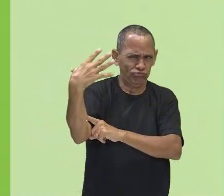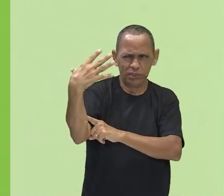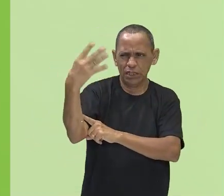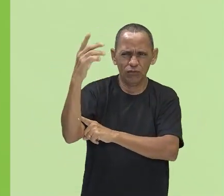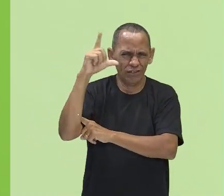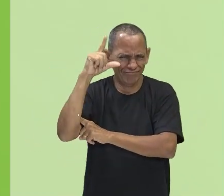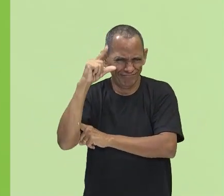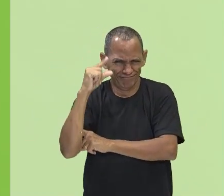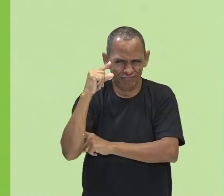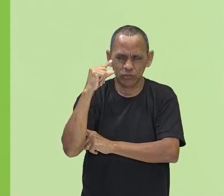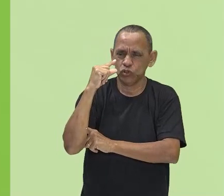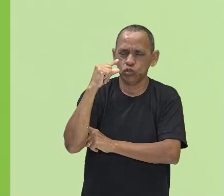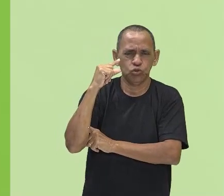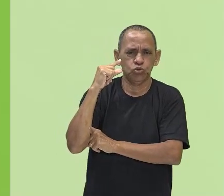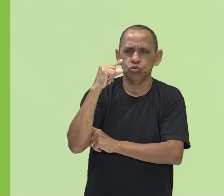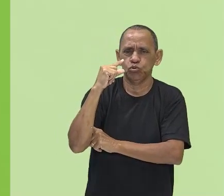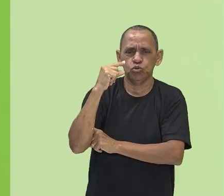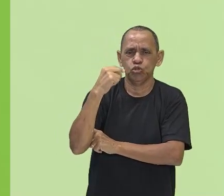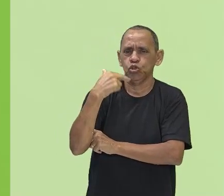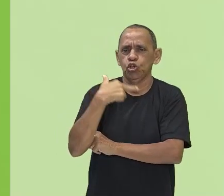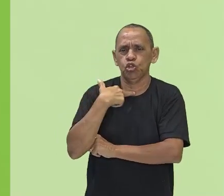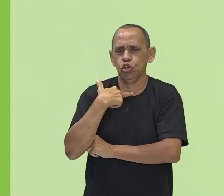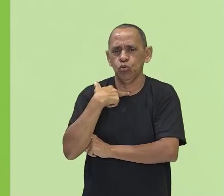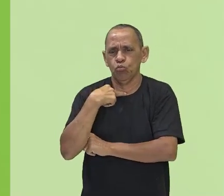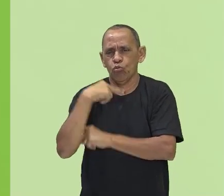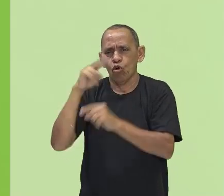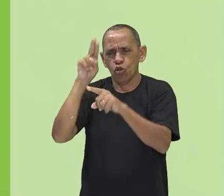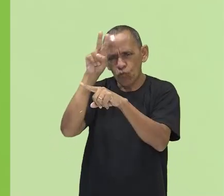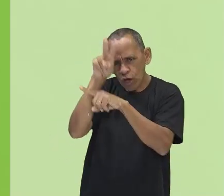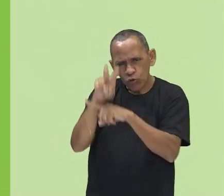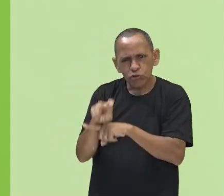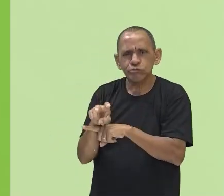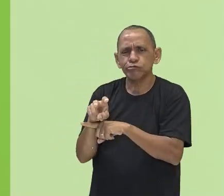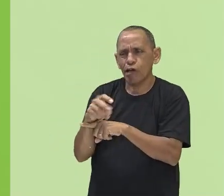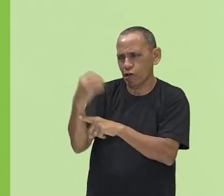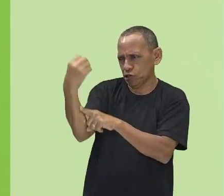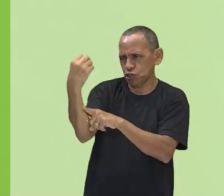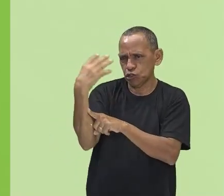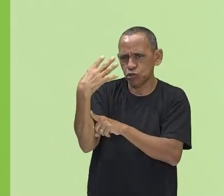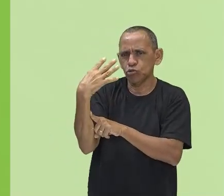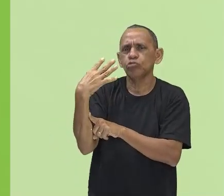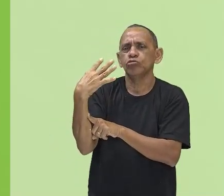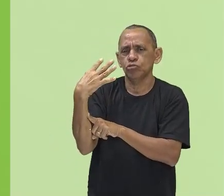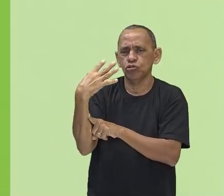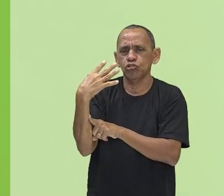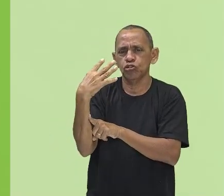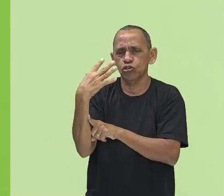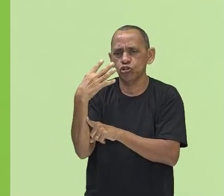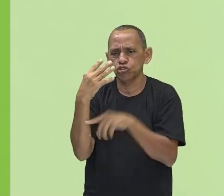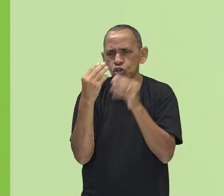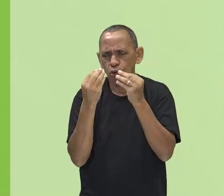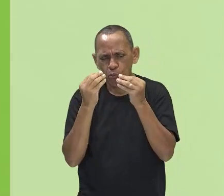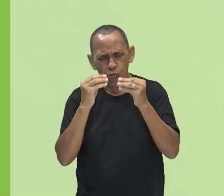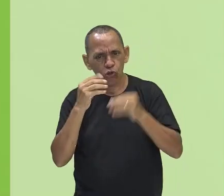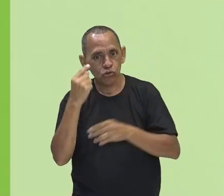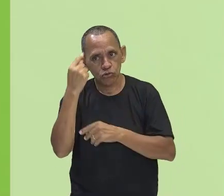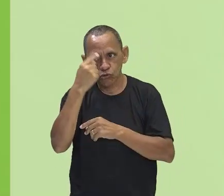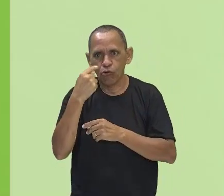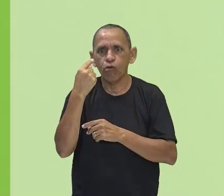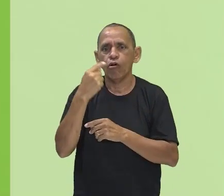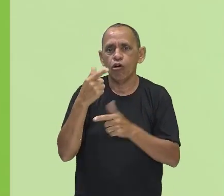Para que não permita uma incidência muito grande de luz, de modo a prejudicar os outros componentes ali do sistema da